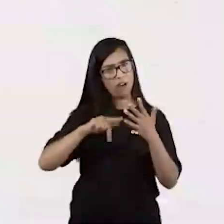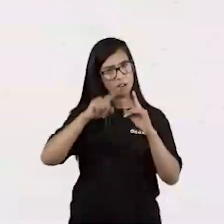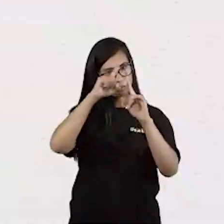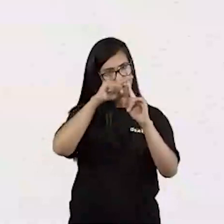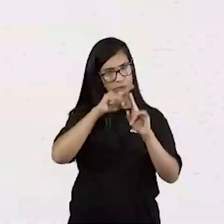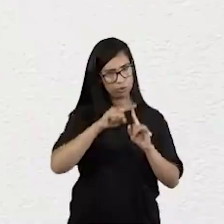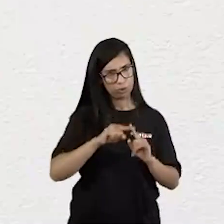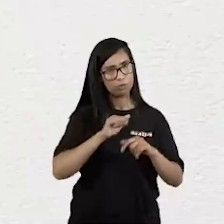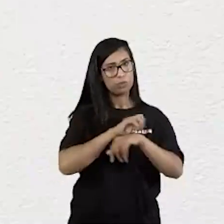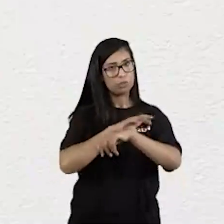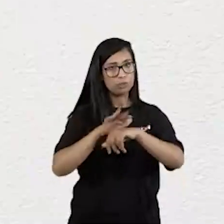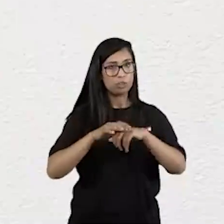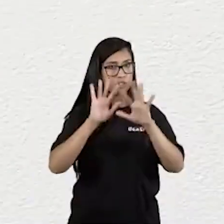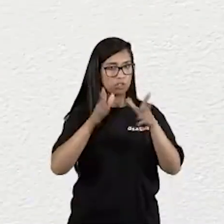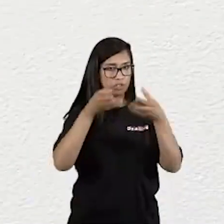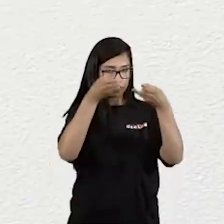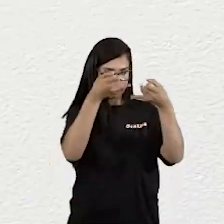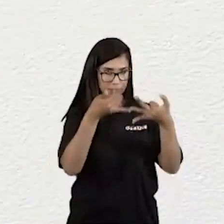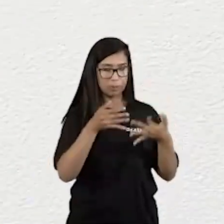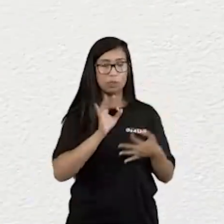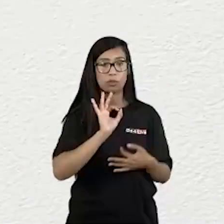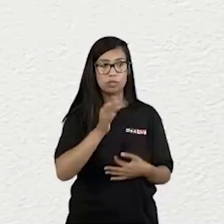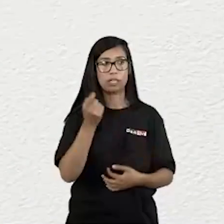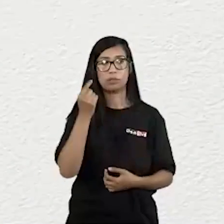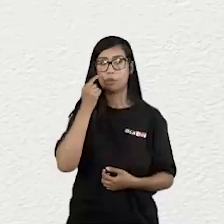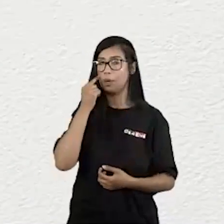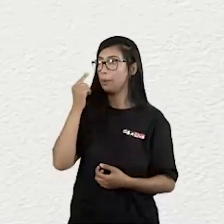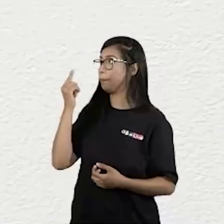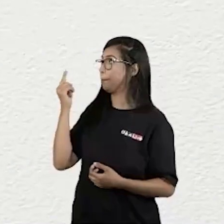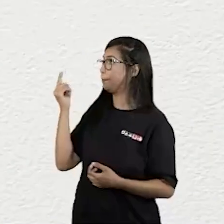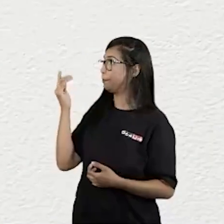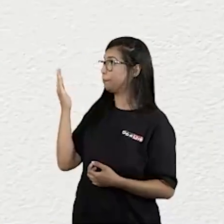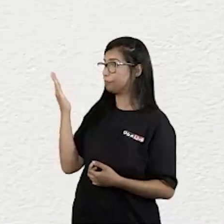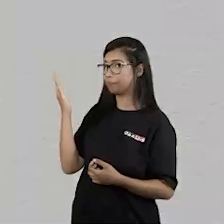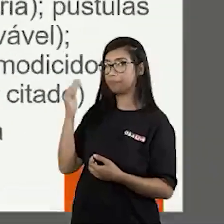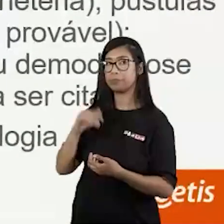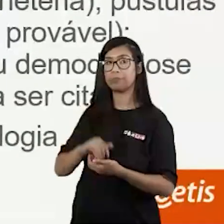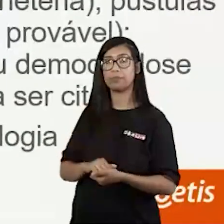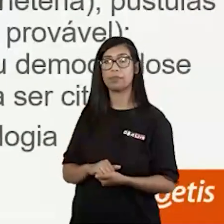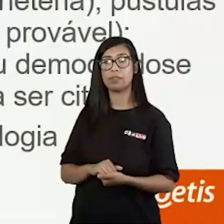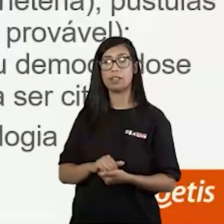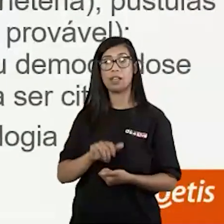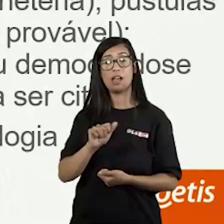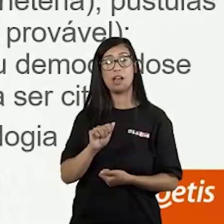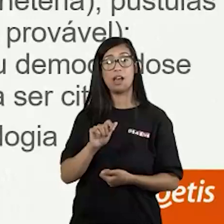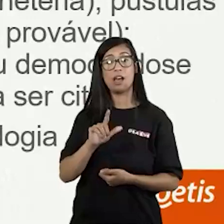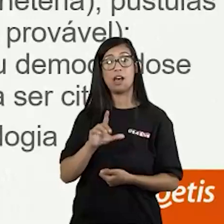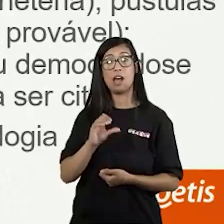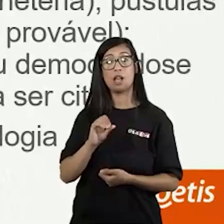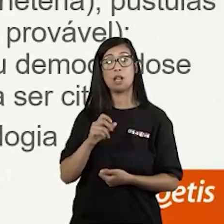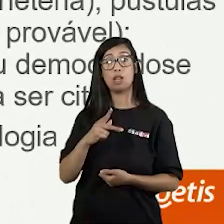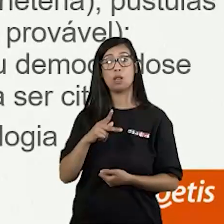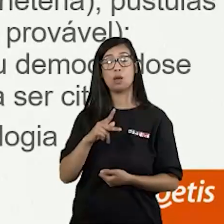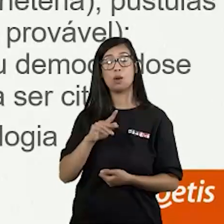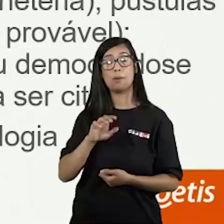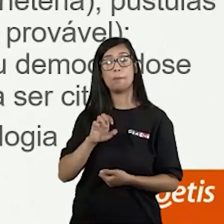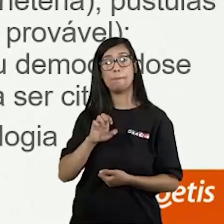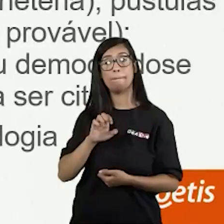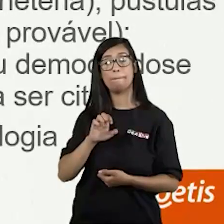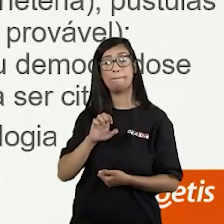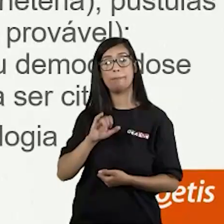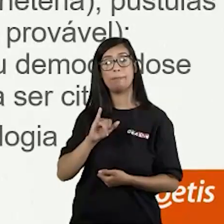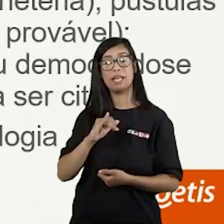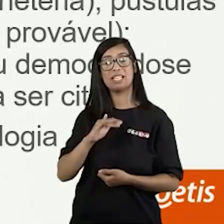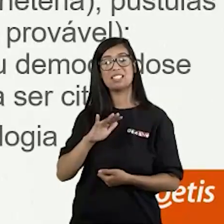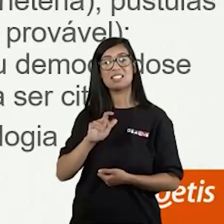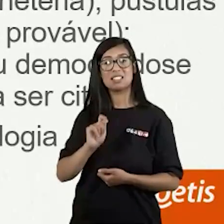gente tem, como nesse caso aqui, a presença da alopecia, então isso é porque há um envolvimento folicular,